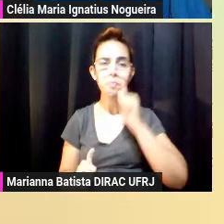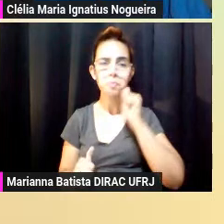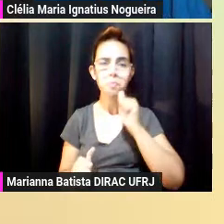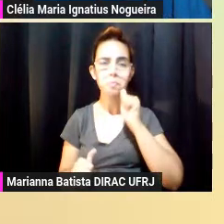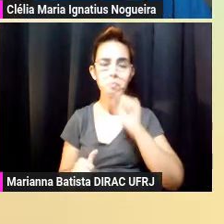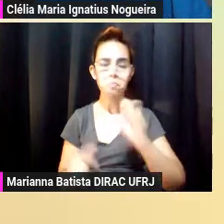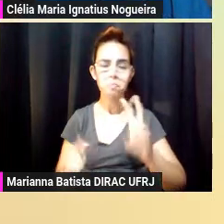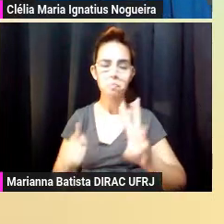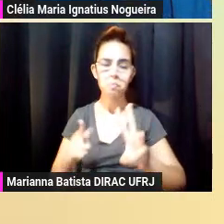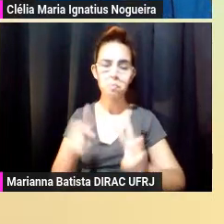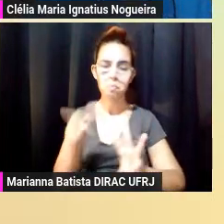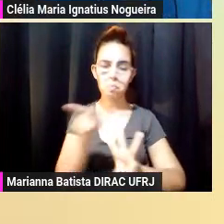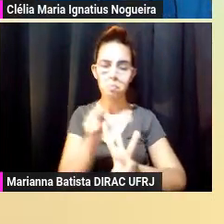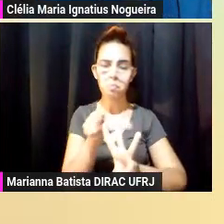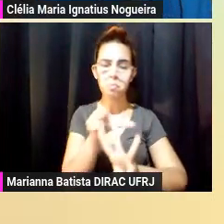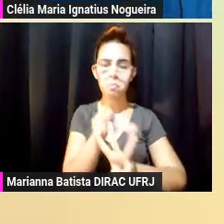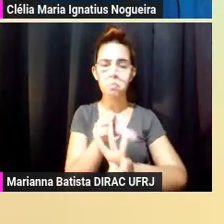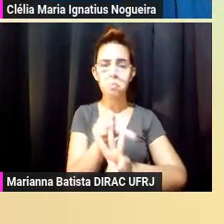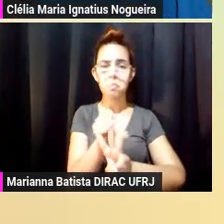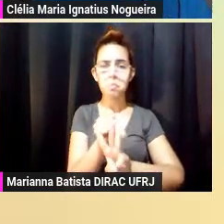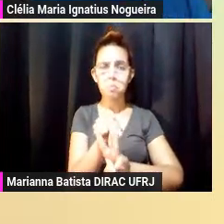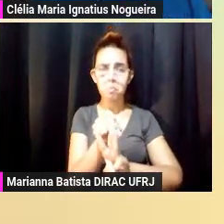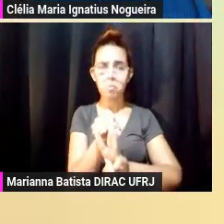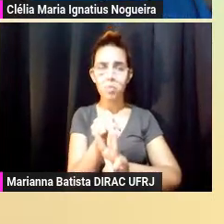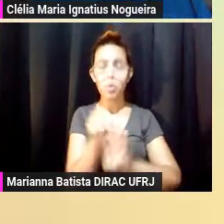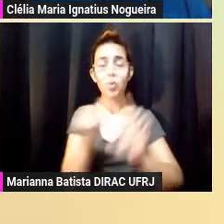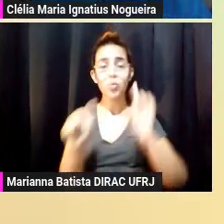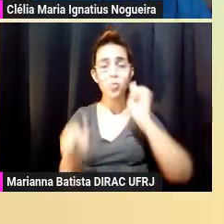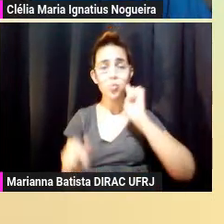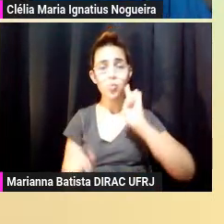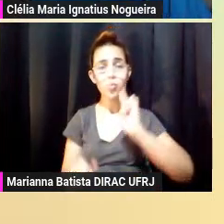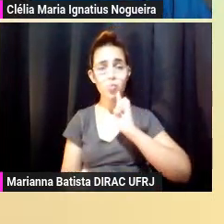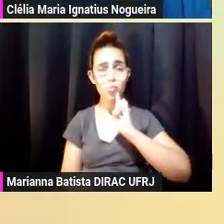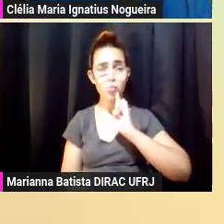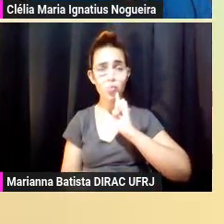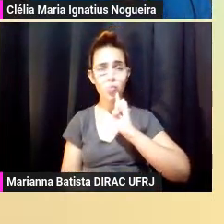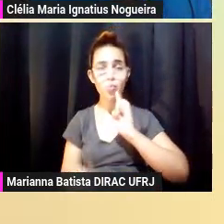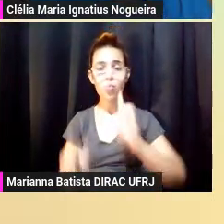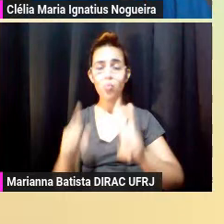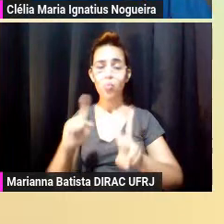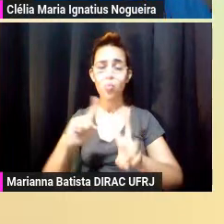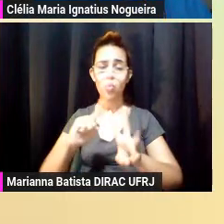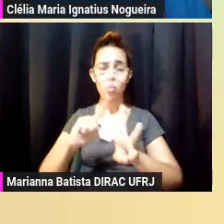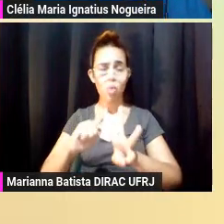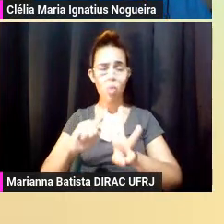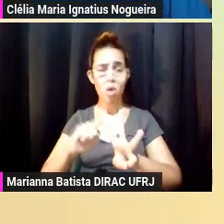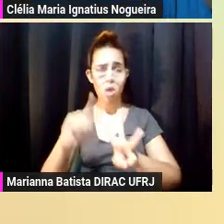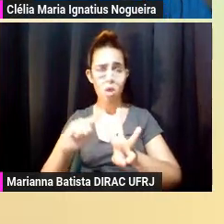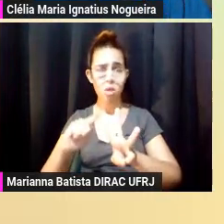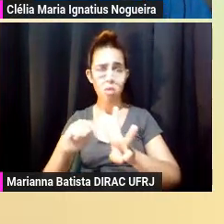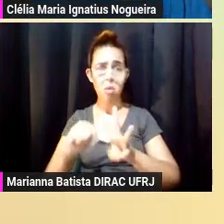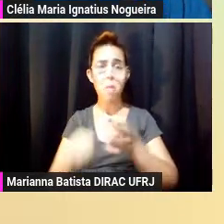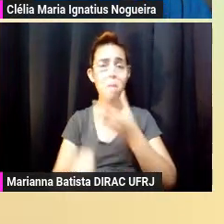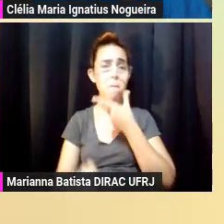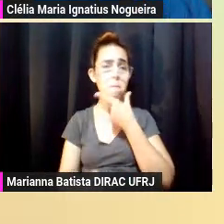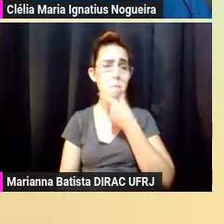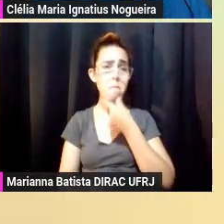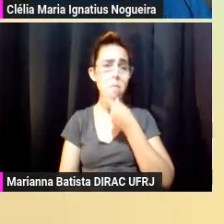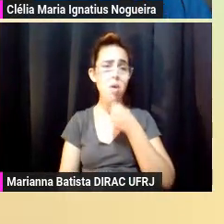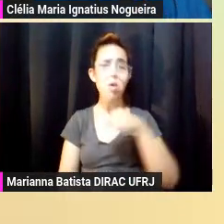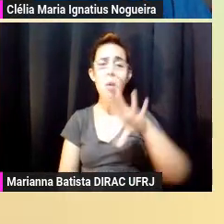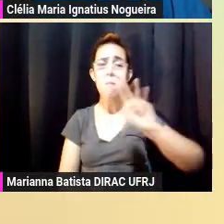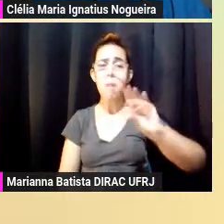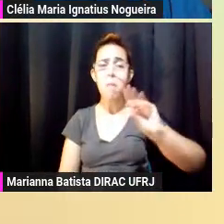momento, eu fui descobrir quando ela tinha 1 ano e meio, porque o Lucas começou a falar e a Beatriz